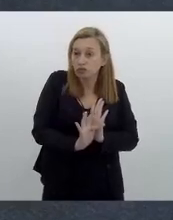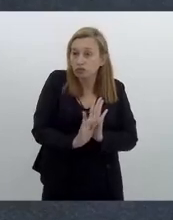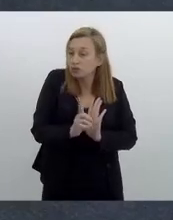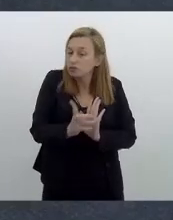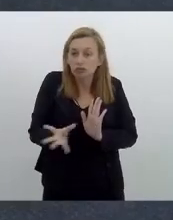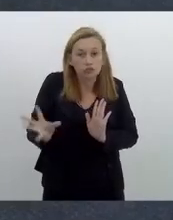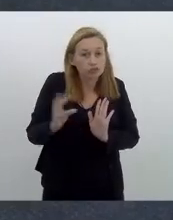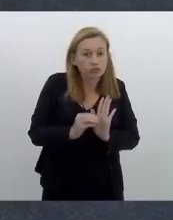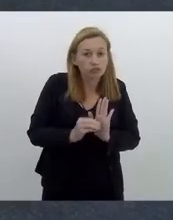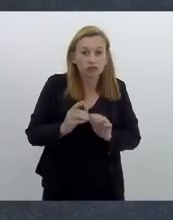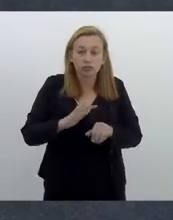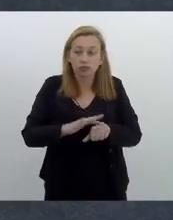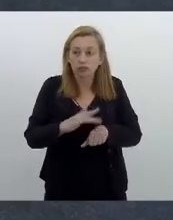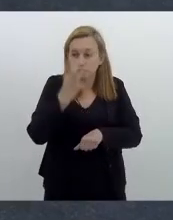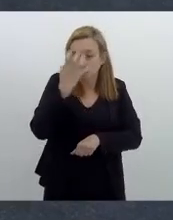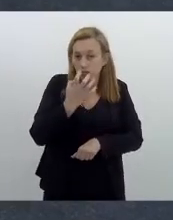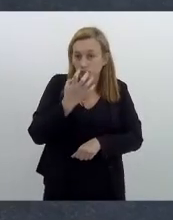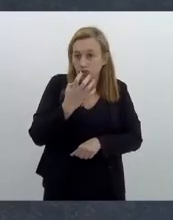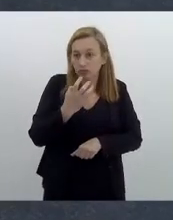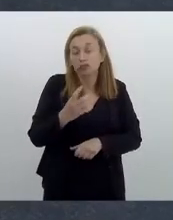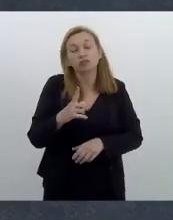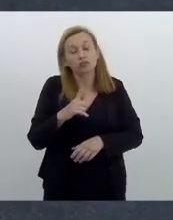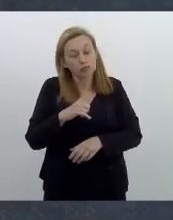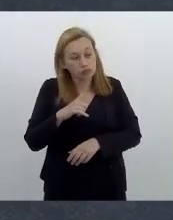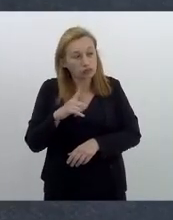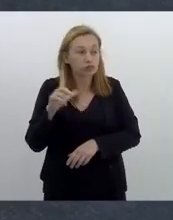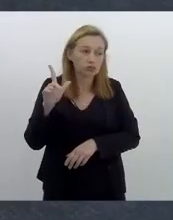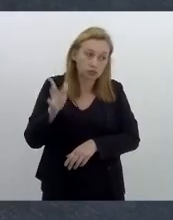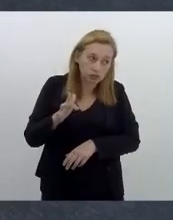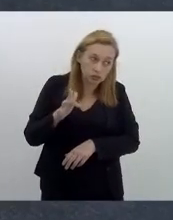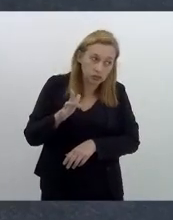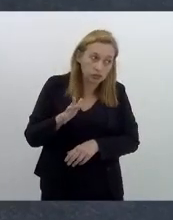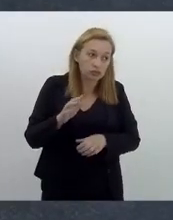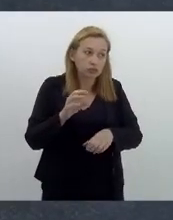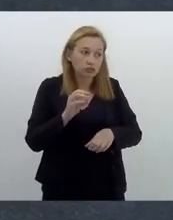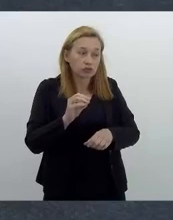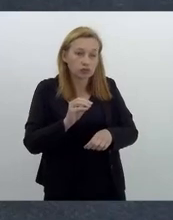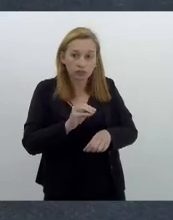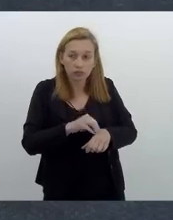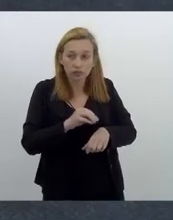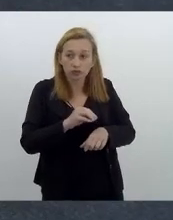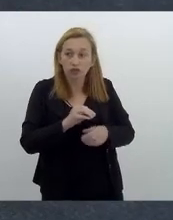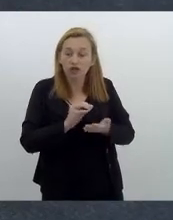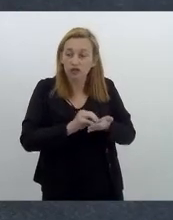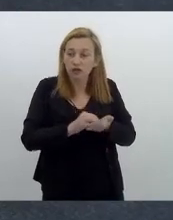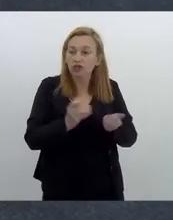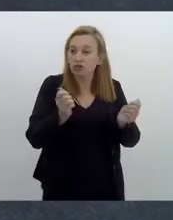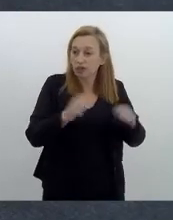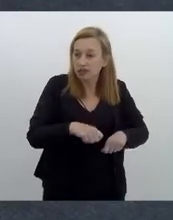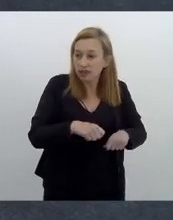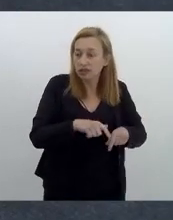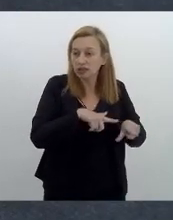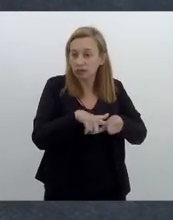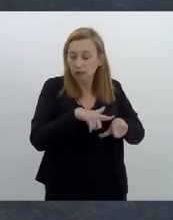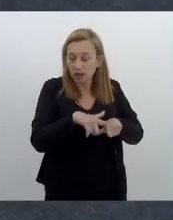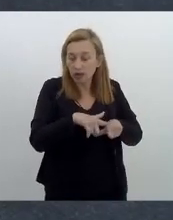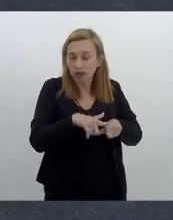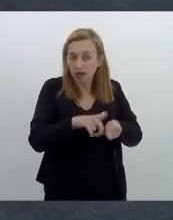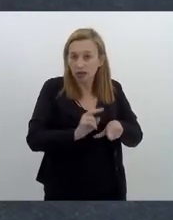inclusa doença grave Porque tem diferença Entre incapacidade permanente E doença